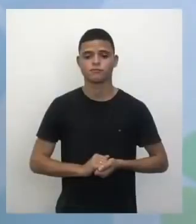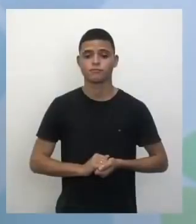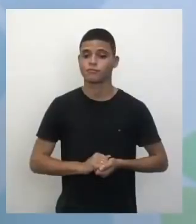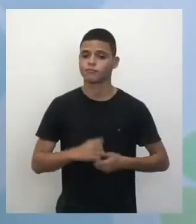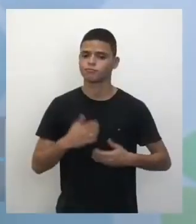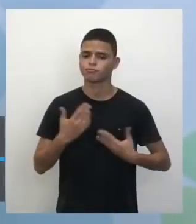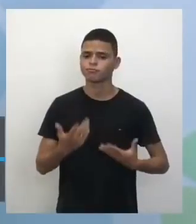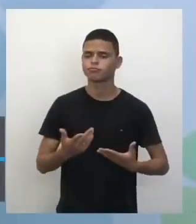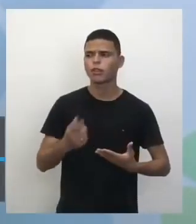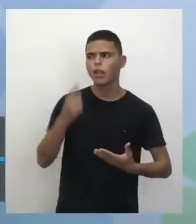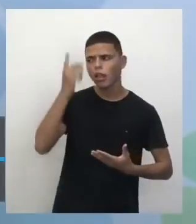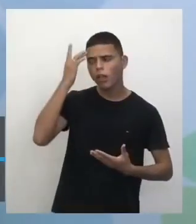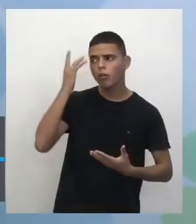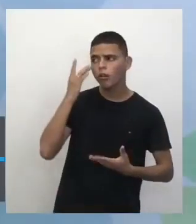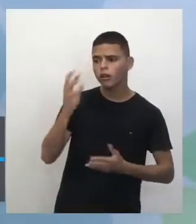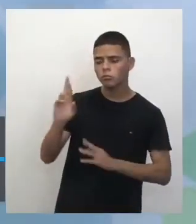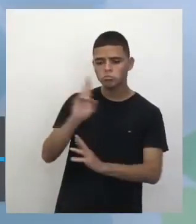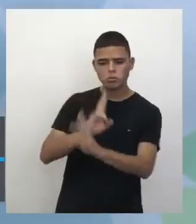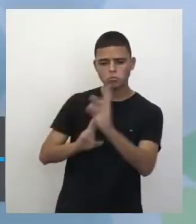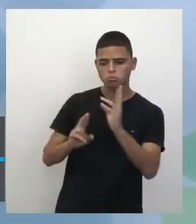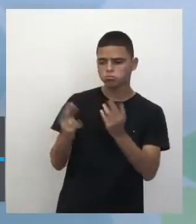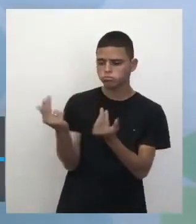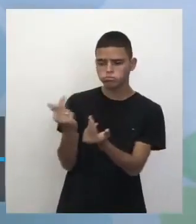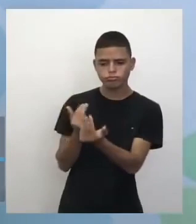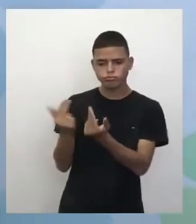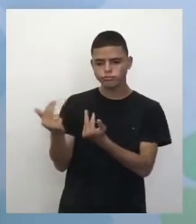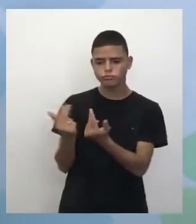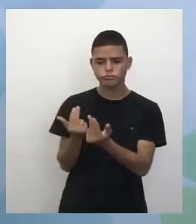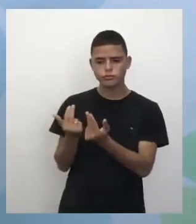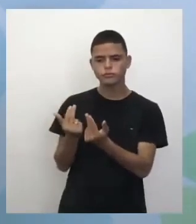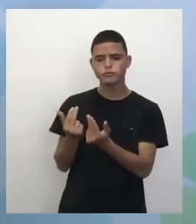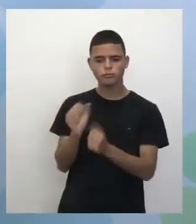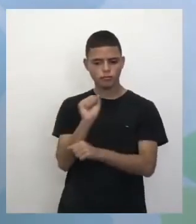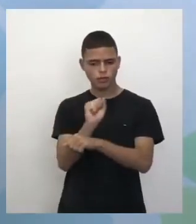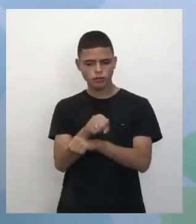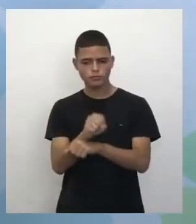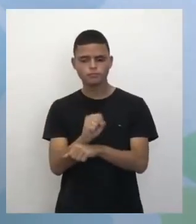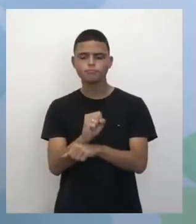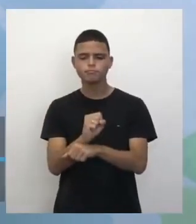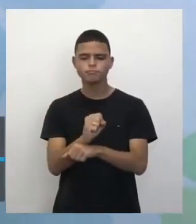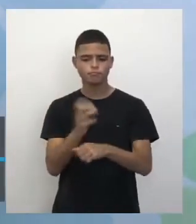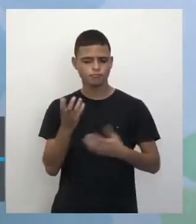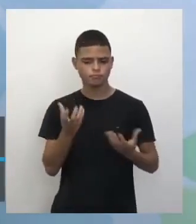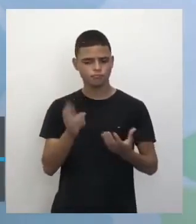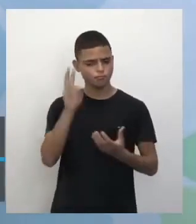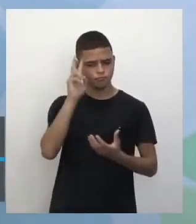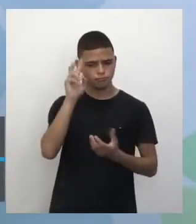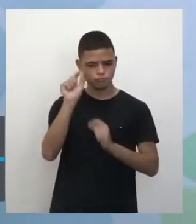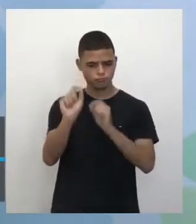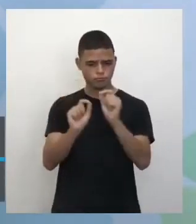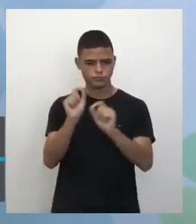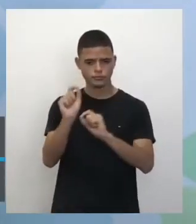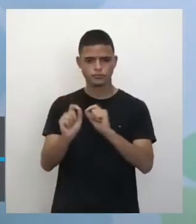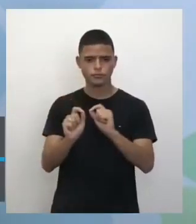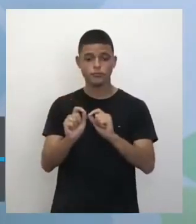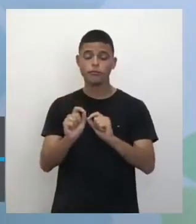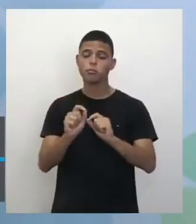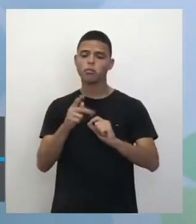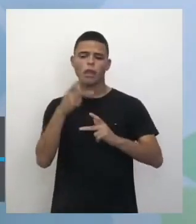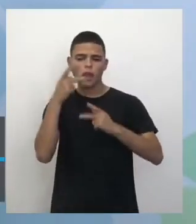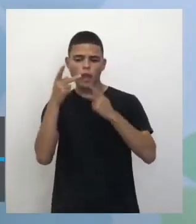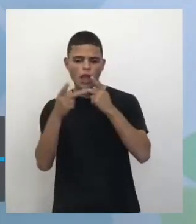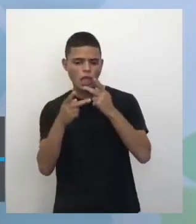Olha, eu acho que a resposta aqui foi praticamente unânime, Mauro, que é justamente que sim. E eu queria só lembrar para vocês, né, que às vezes a gente fala, as matérias